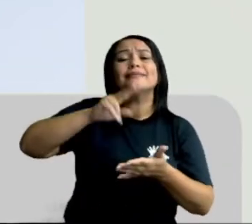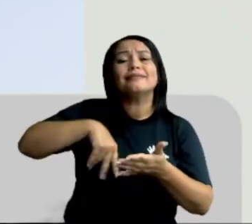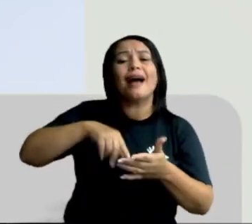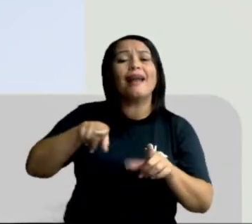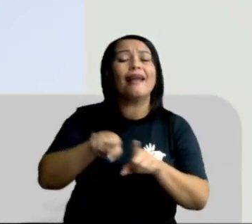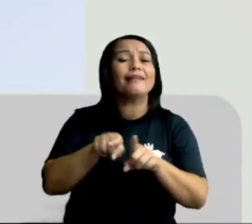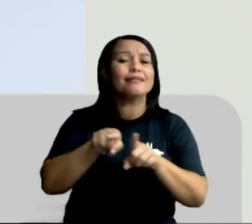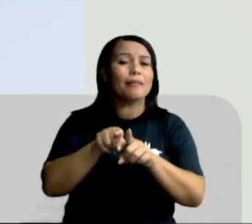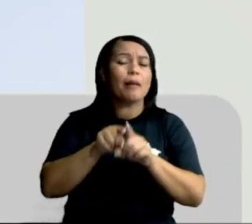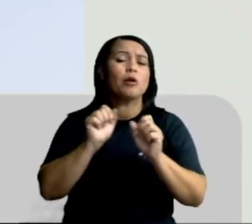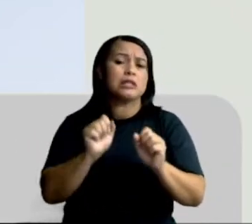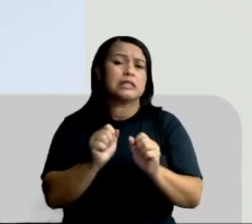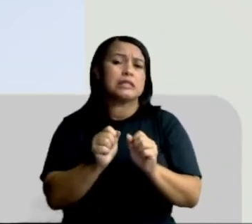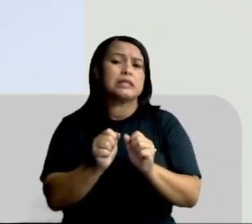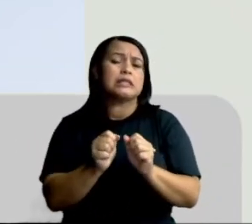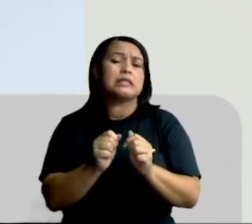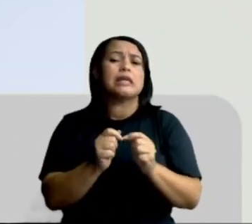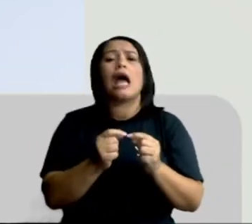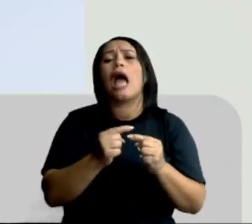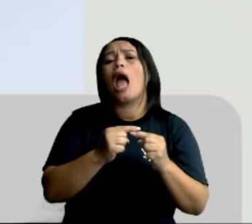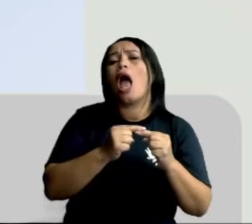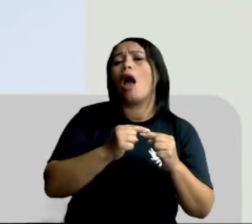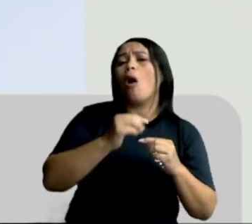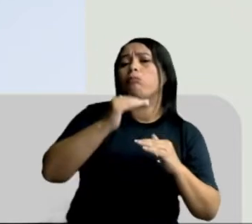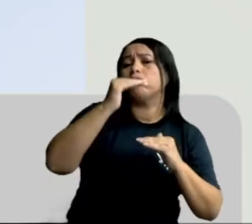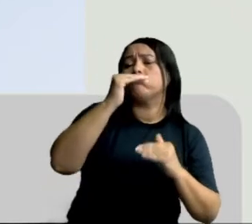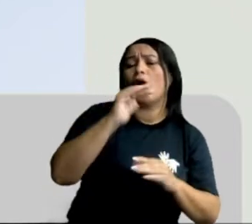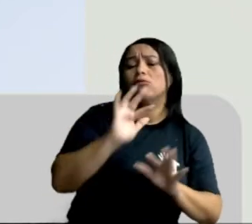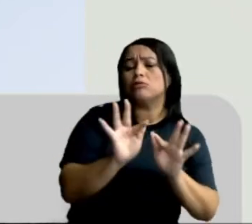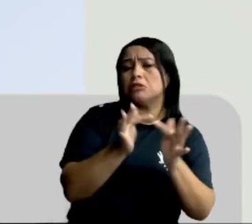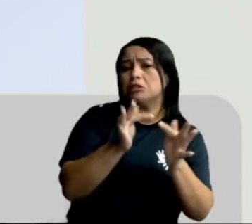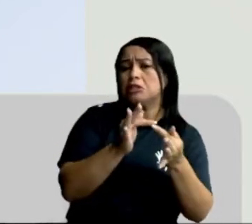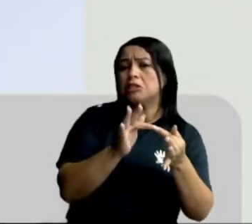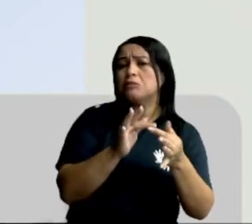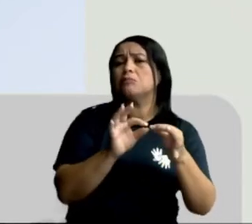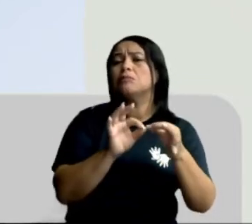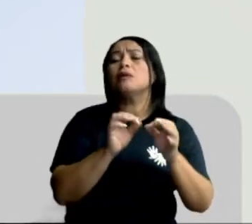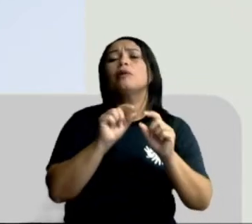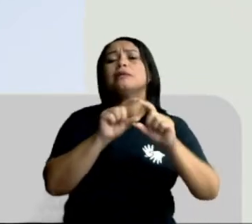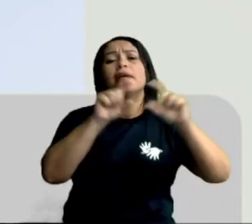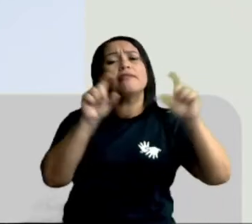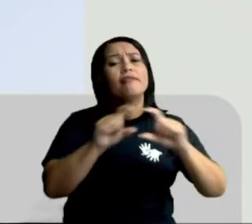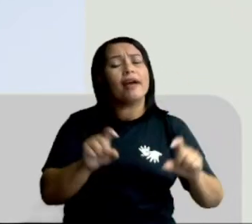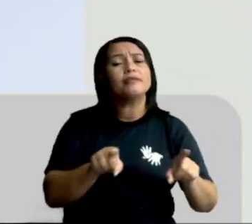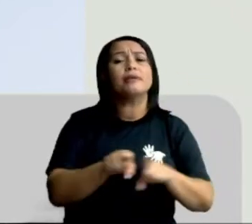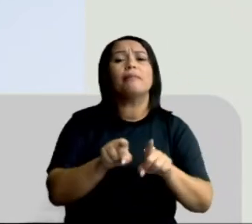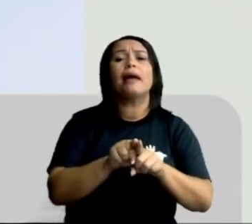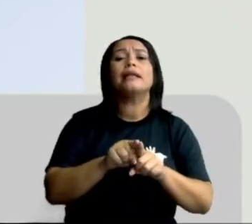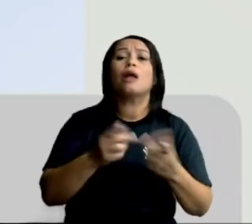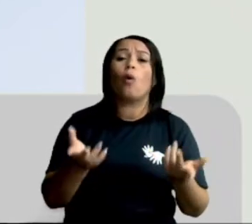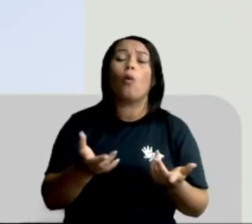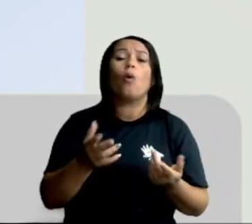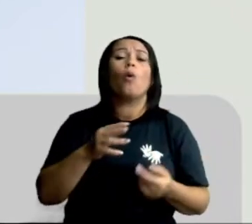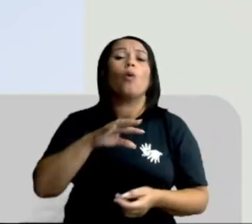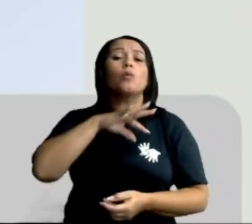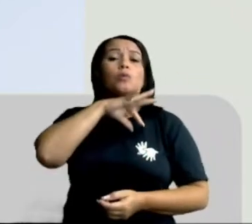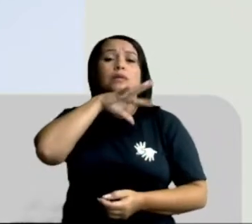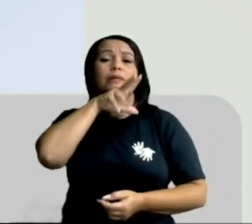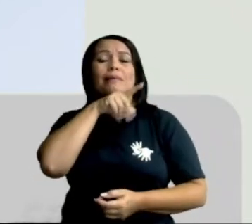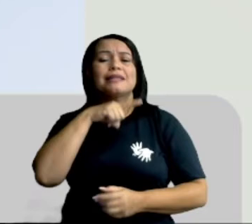verso ou prosa. Os personagens são animais com características humanas